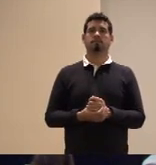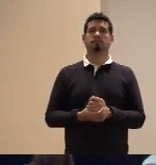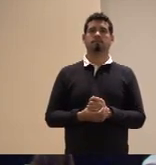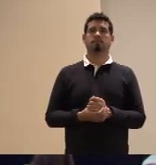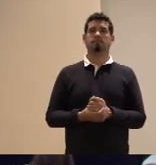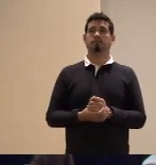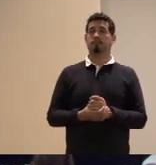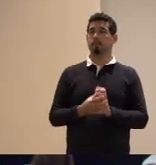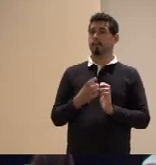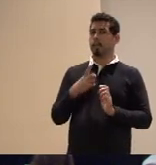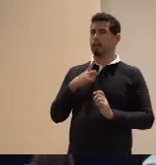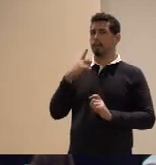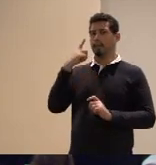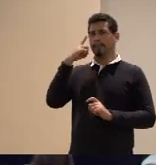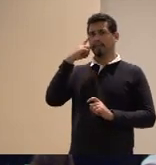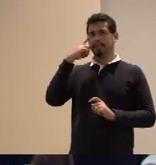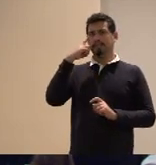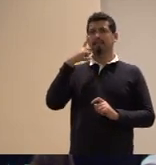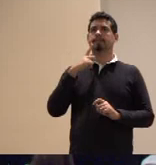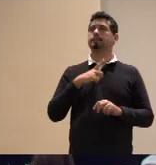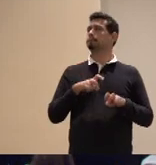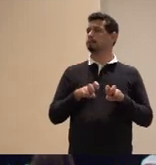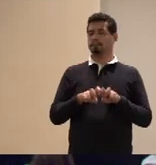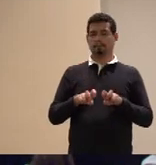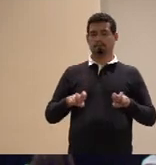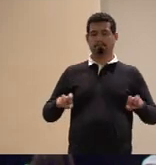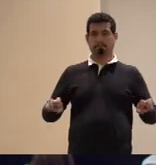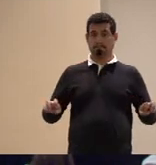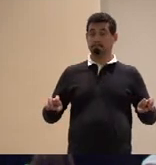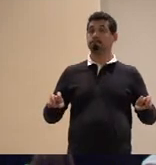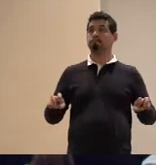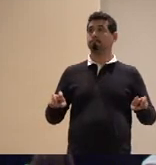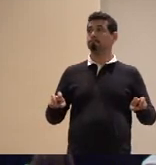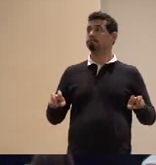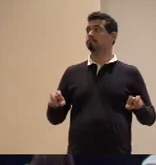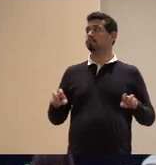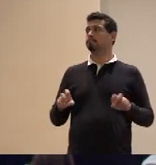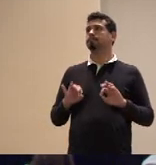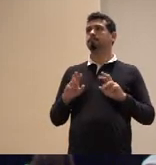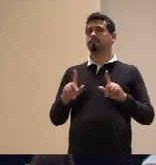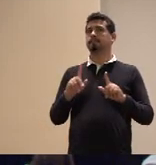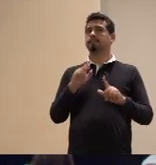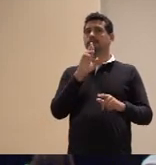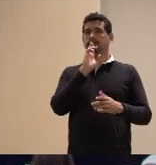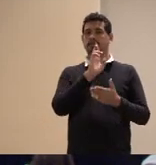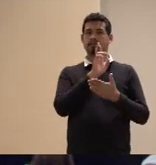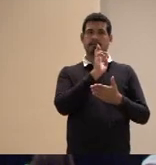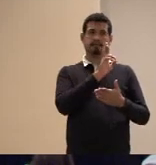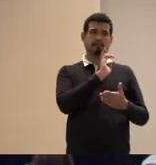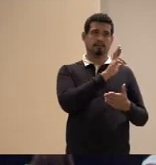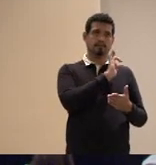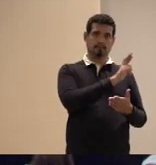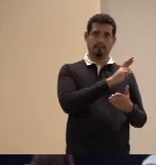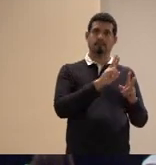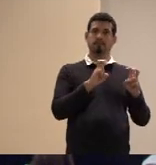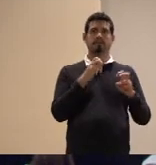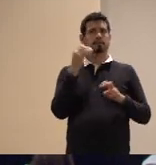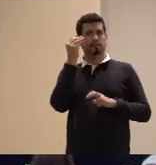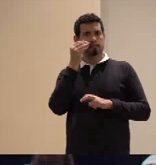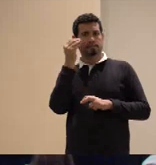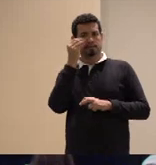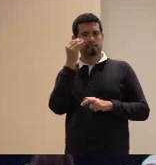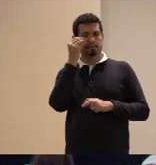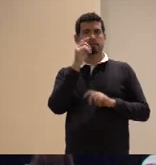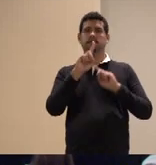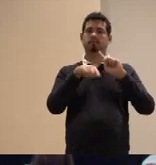Eu acho que primeiro a mesa que organizou, a gente vai escutar as respostas que eram relacionadas às experiências, para daí a